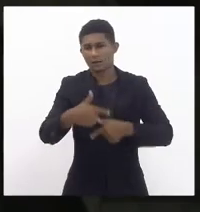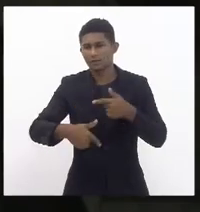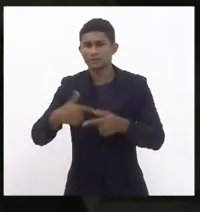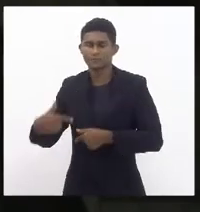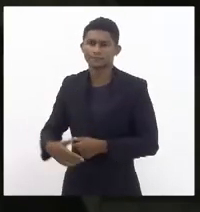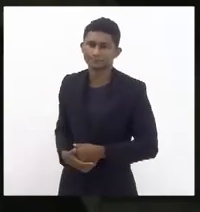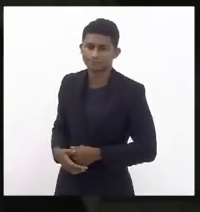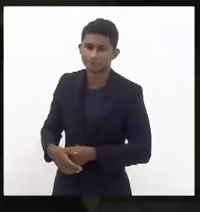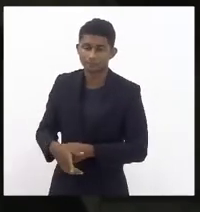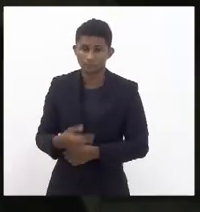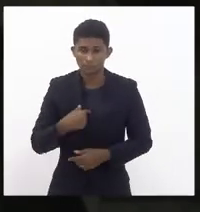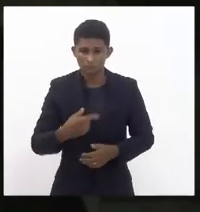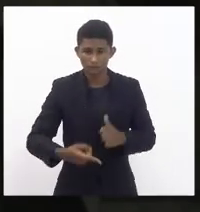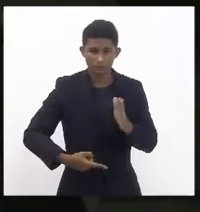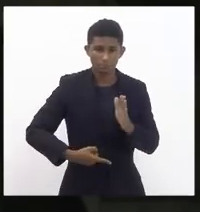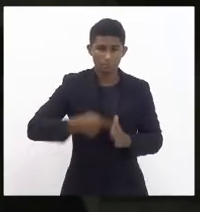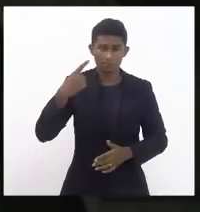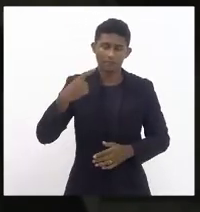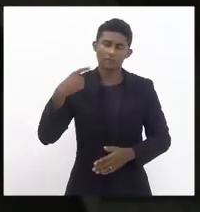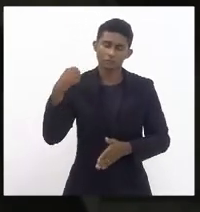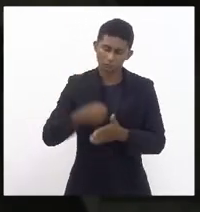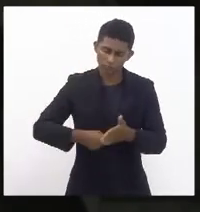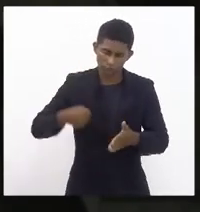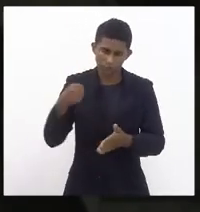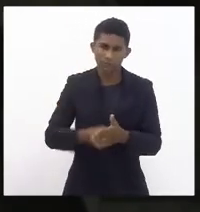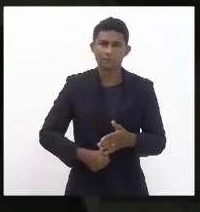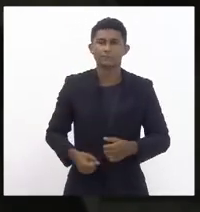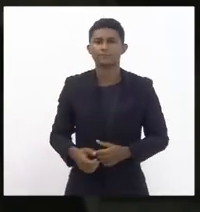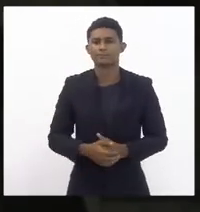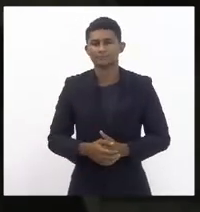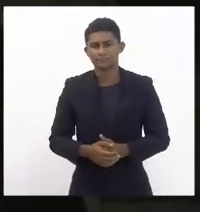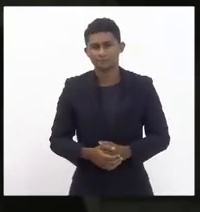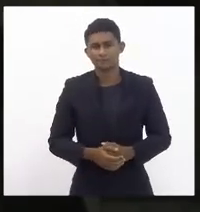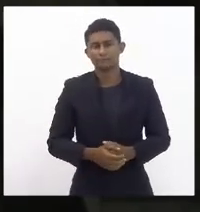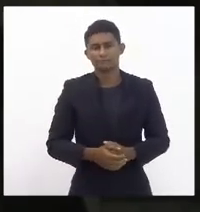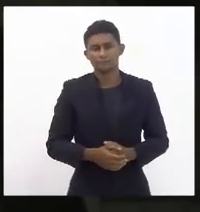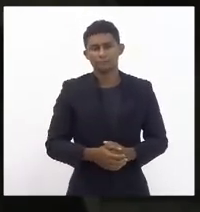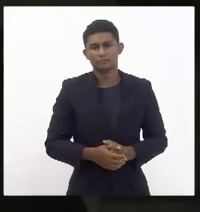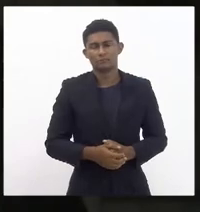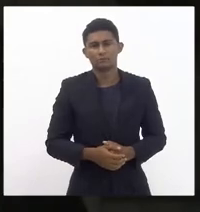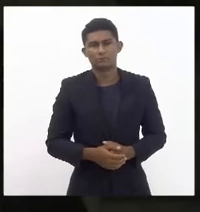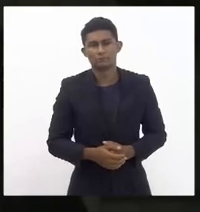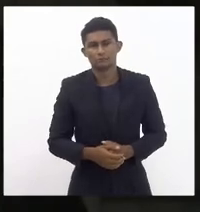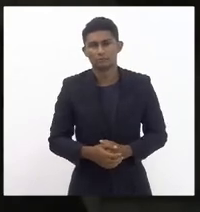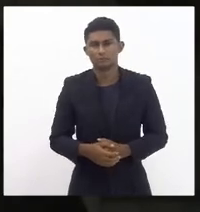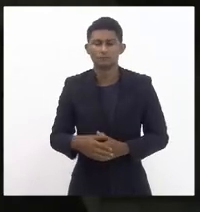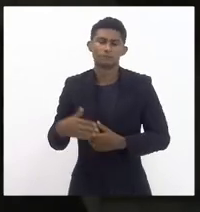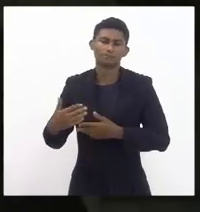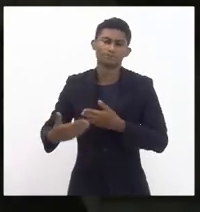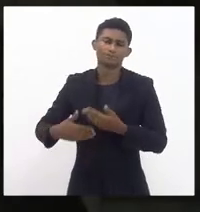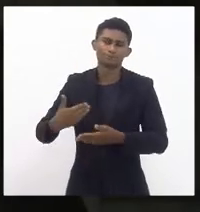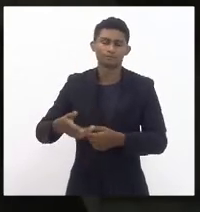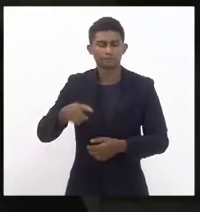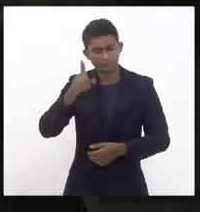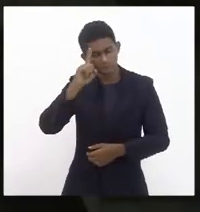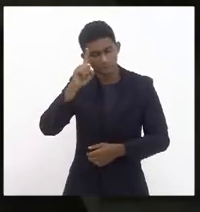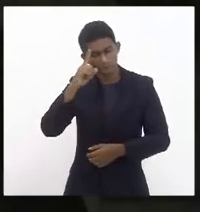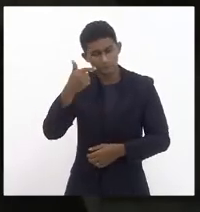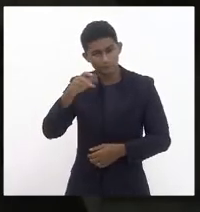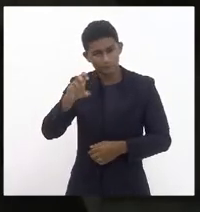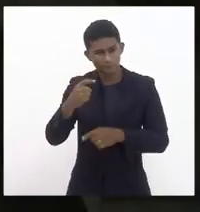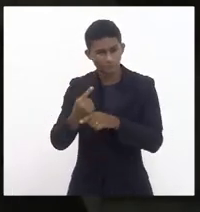primeira grande luta de sucesso e não há 15 dias atrás